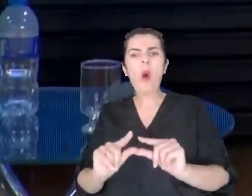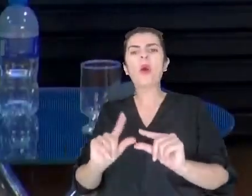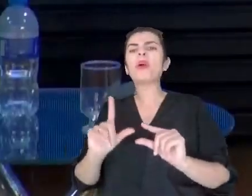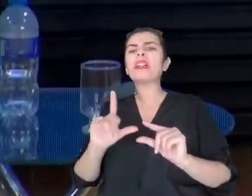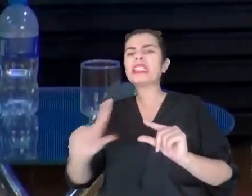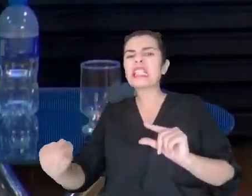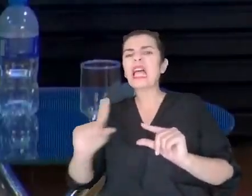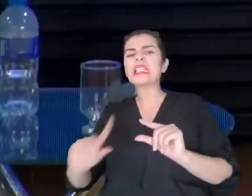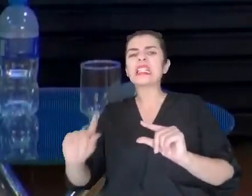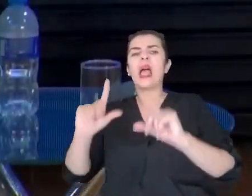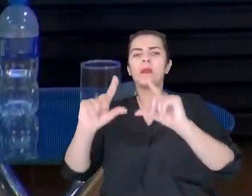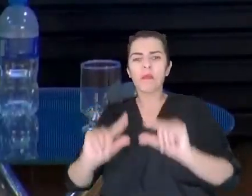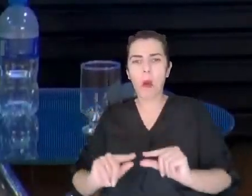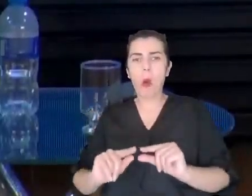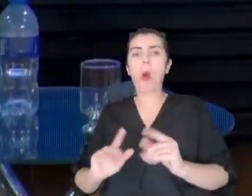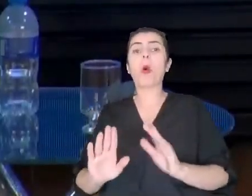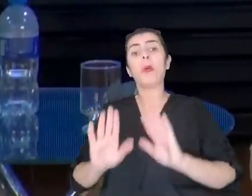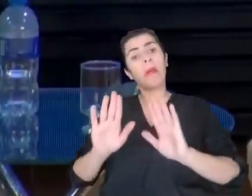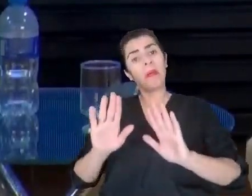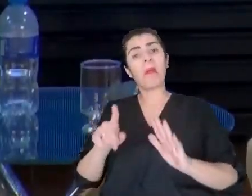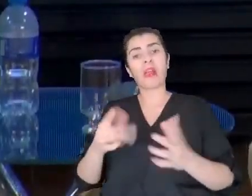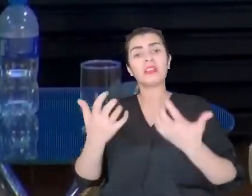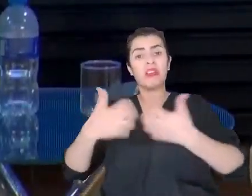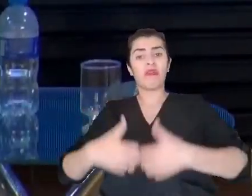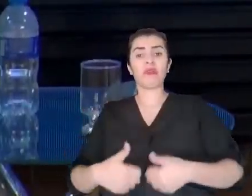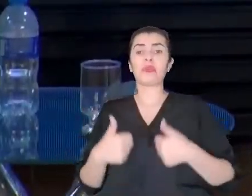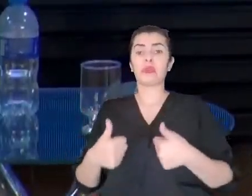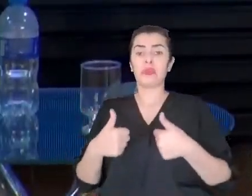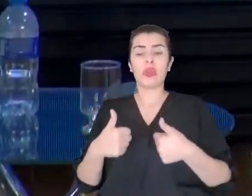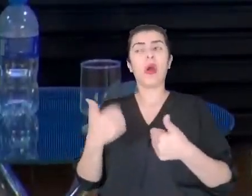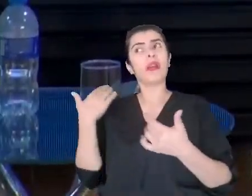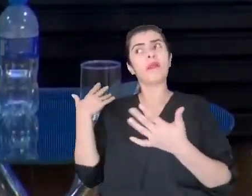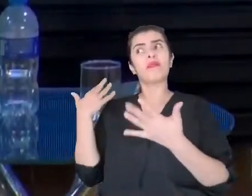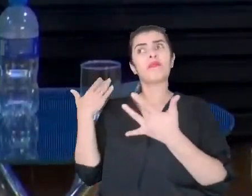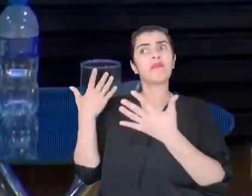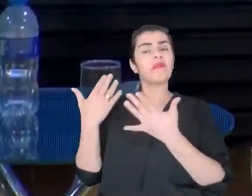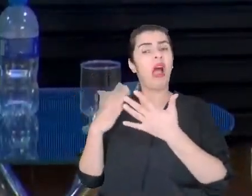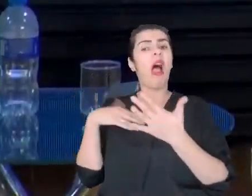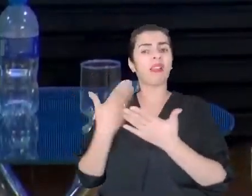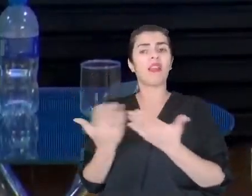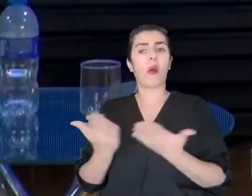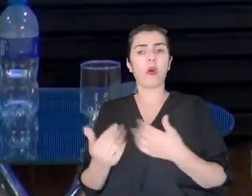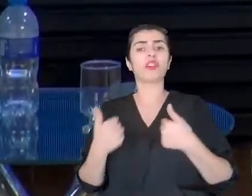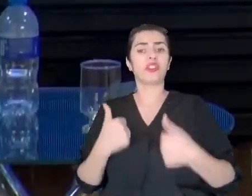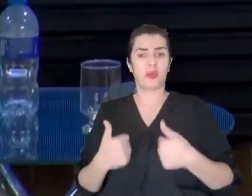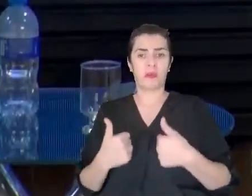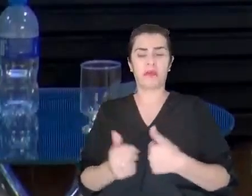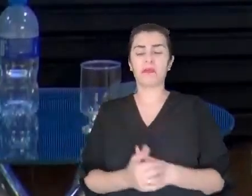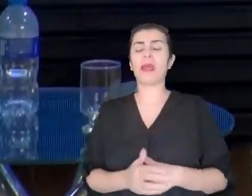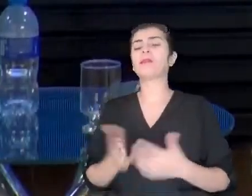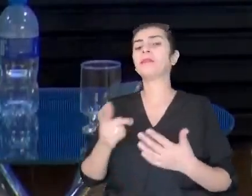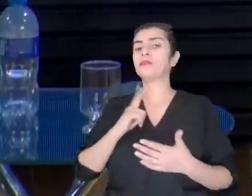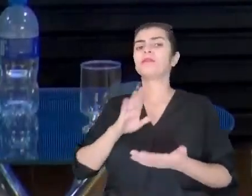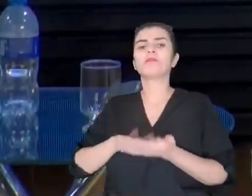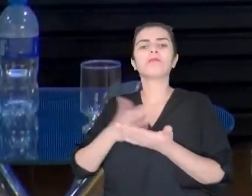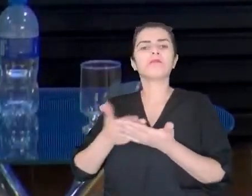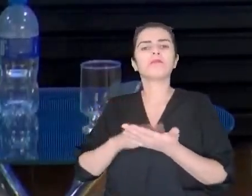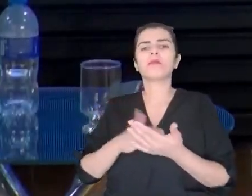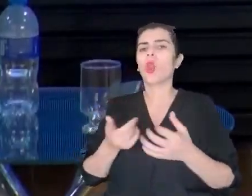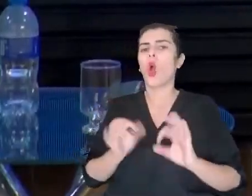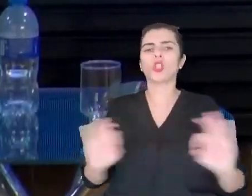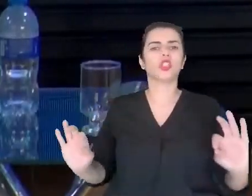ela tem funcionado desde o início da sua implantação, né? A gente tem aí uma umidade ótima desse rejeito